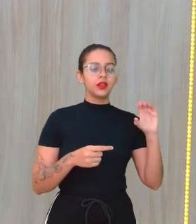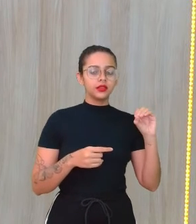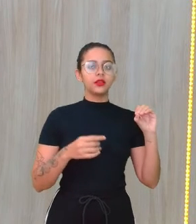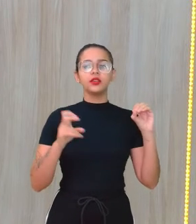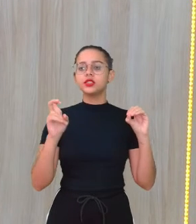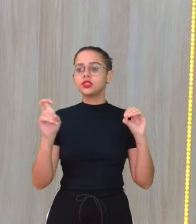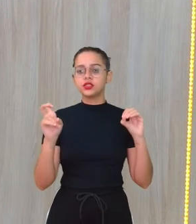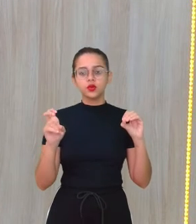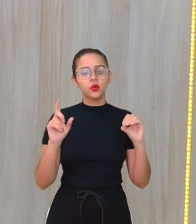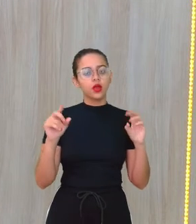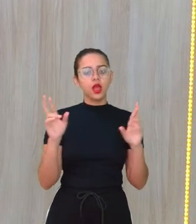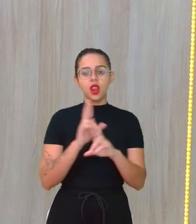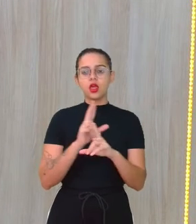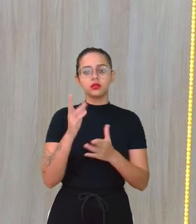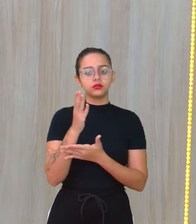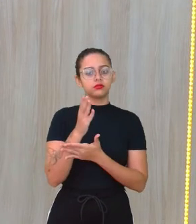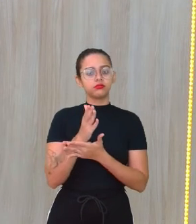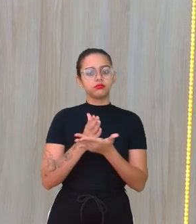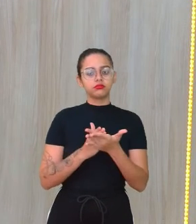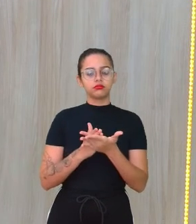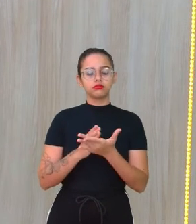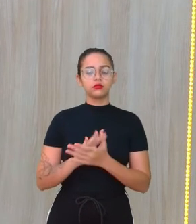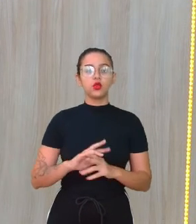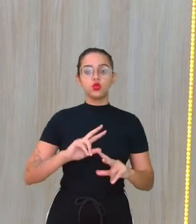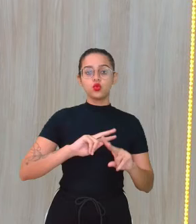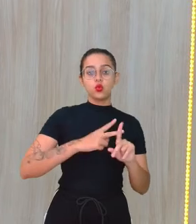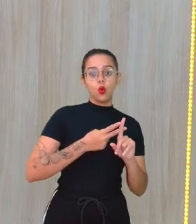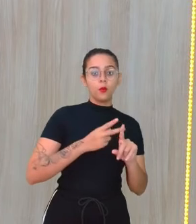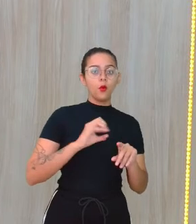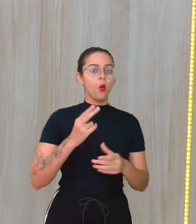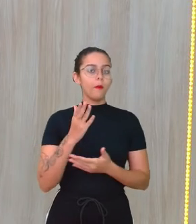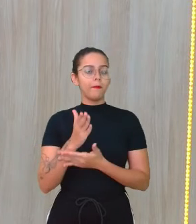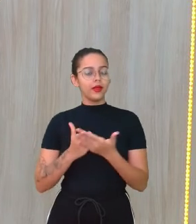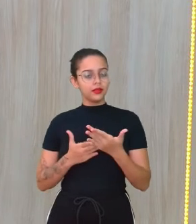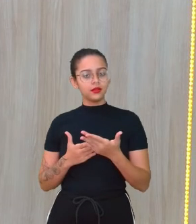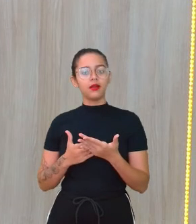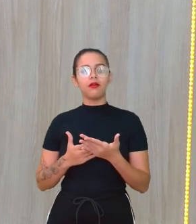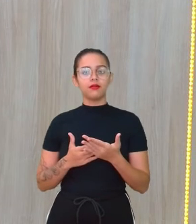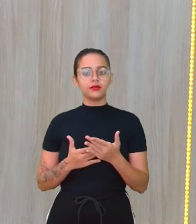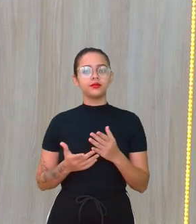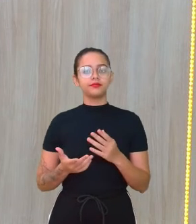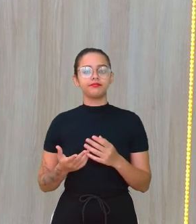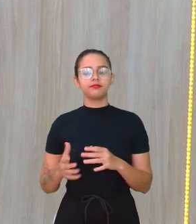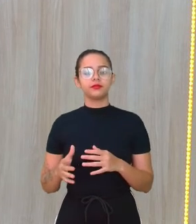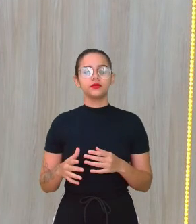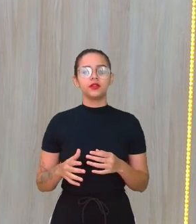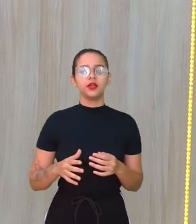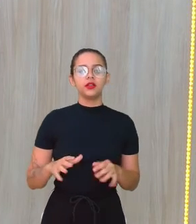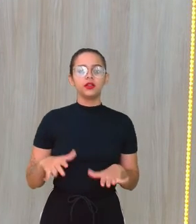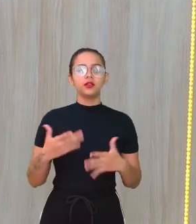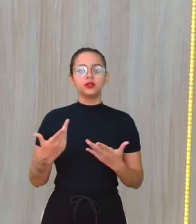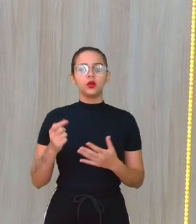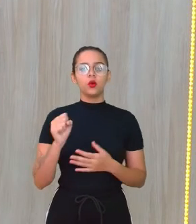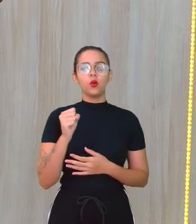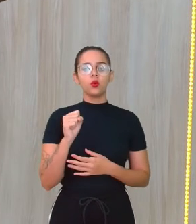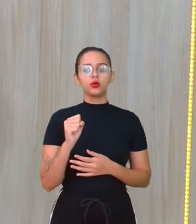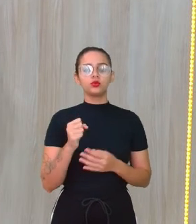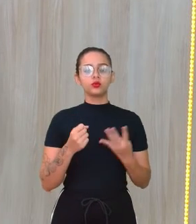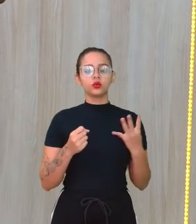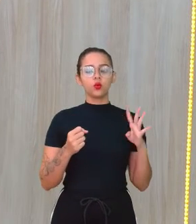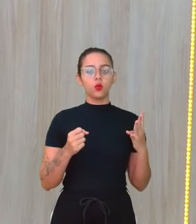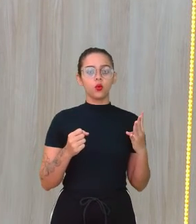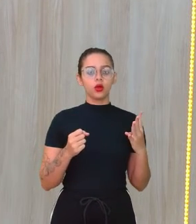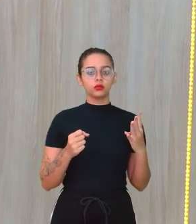5 centímetros é a relação dobro-metade. Consequentemente, a relação 8 centímetros e 4